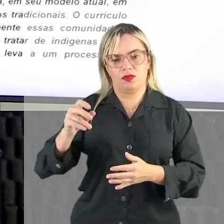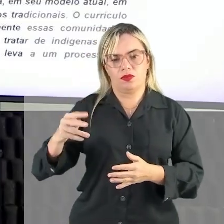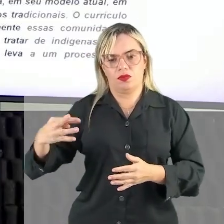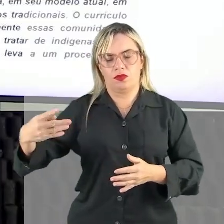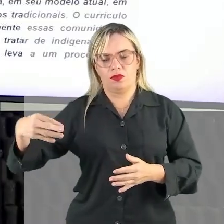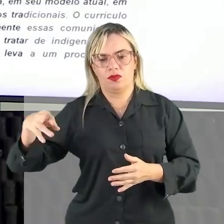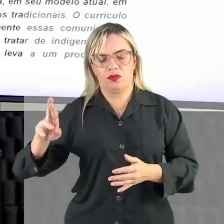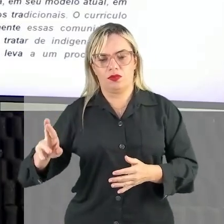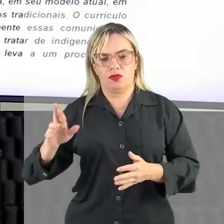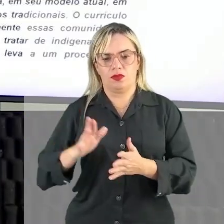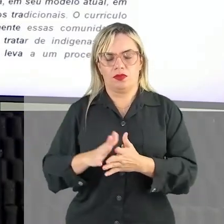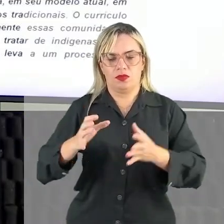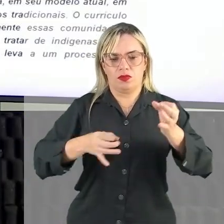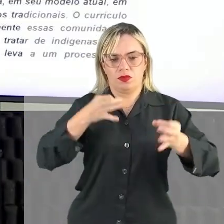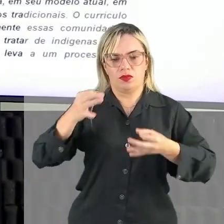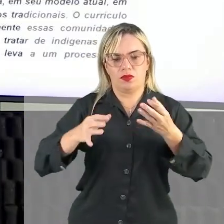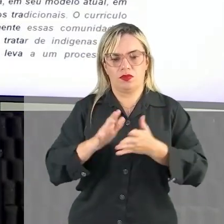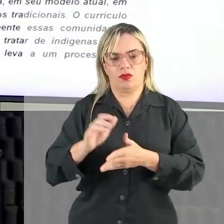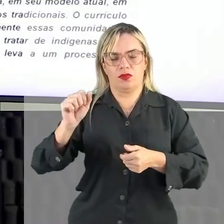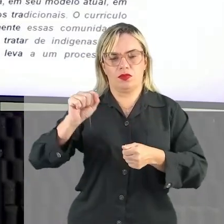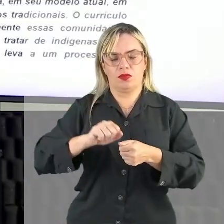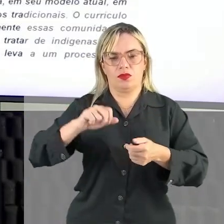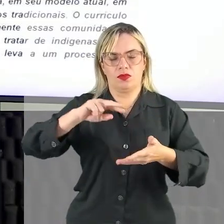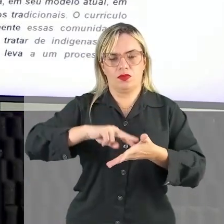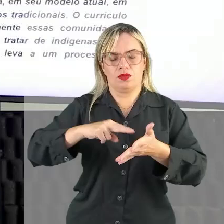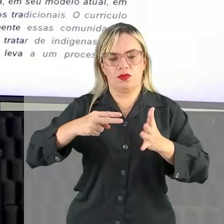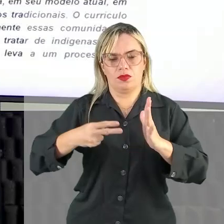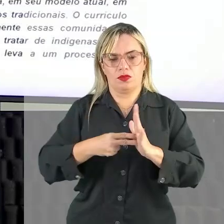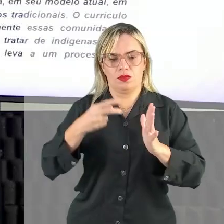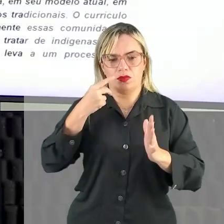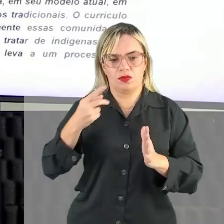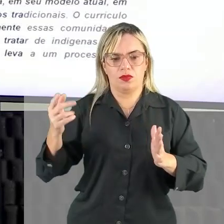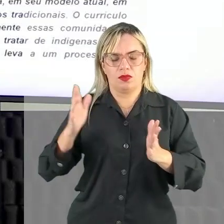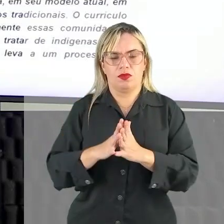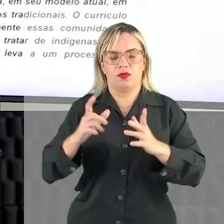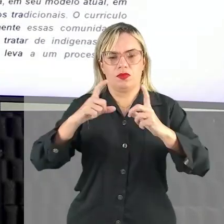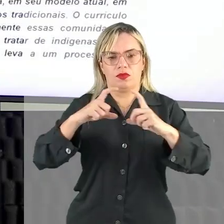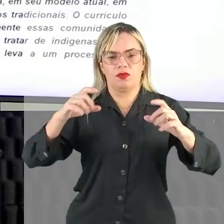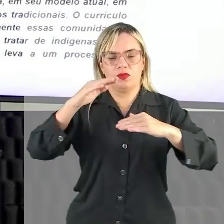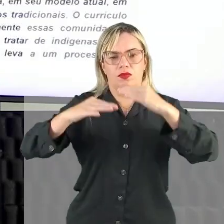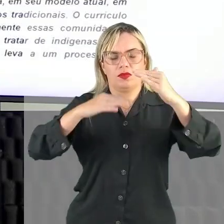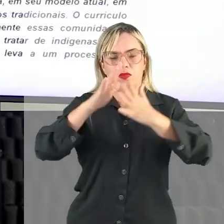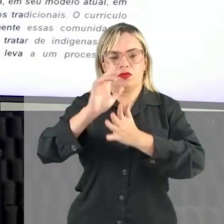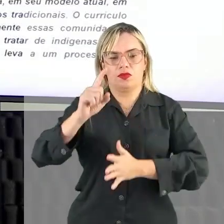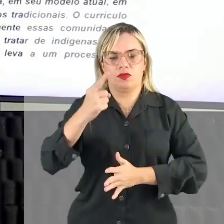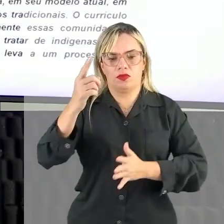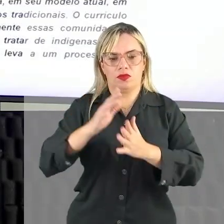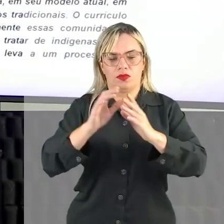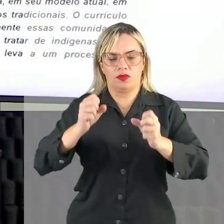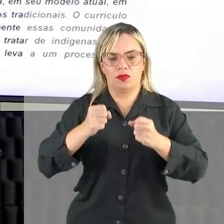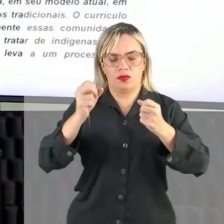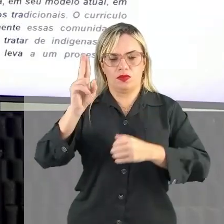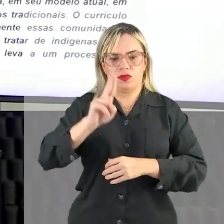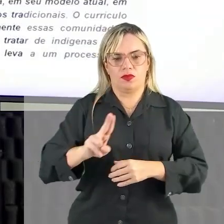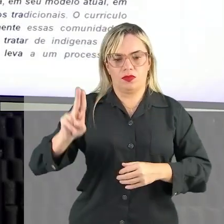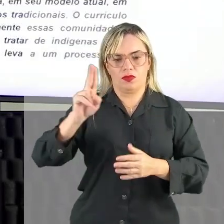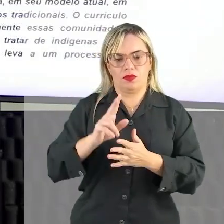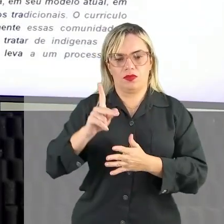e eles obviamente fazerem sentido Olha só desenvolvimento um a gente pode colocar